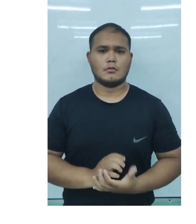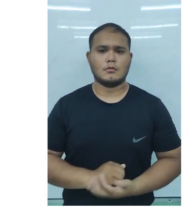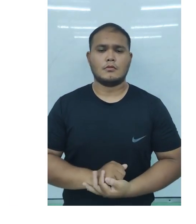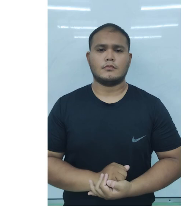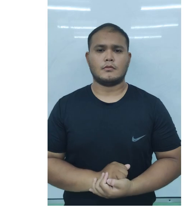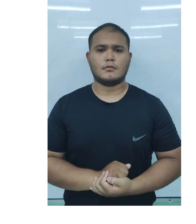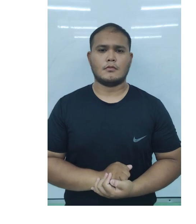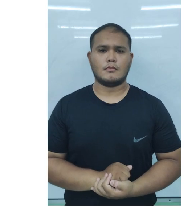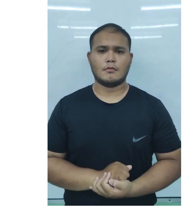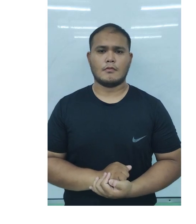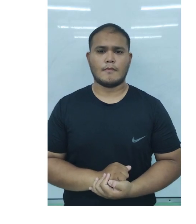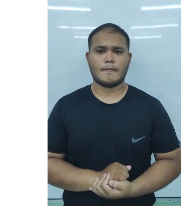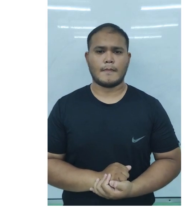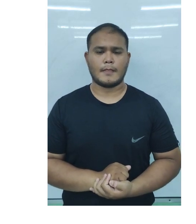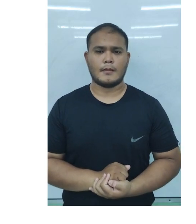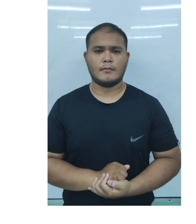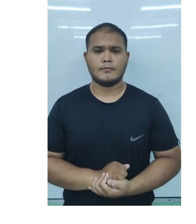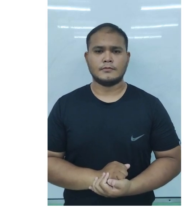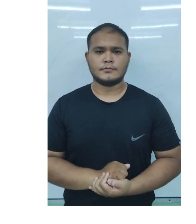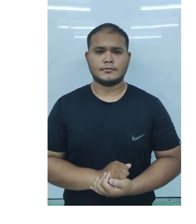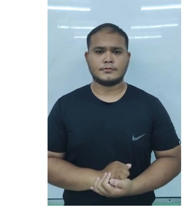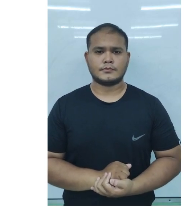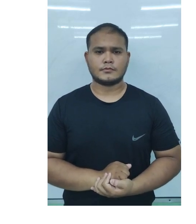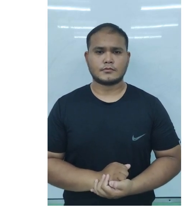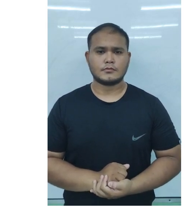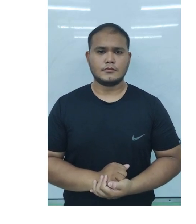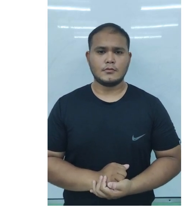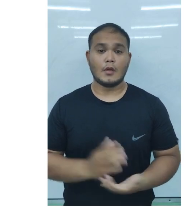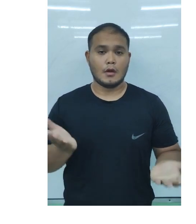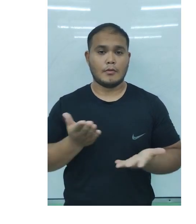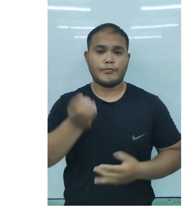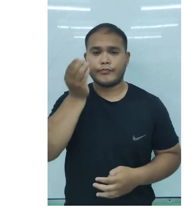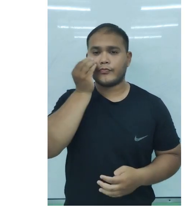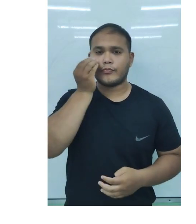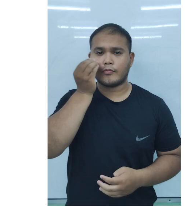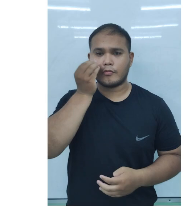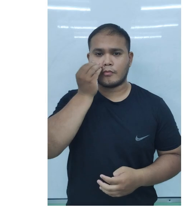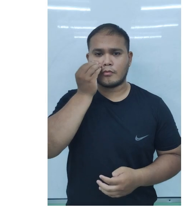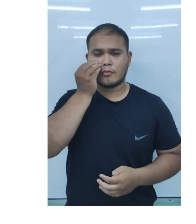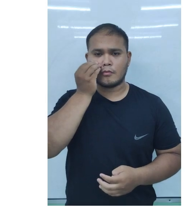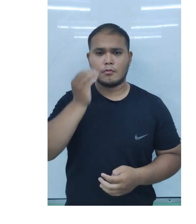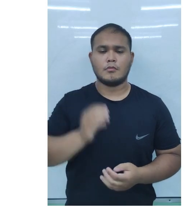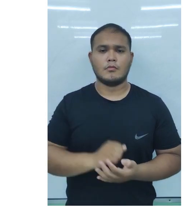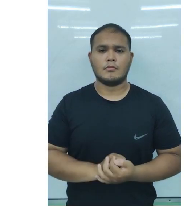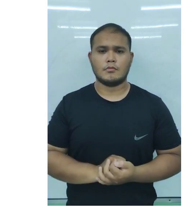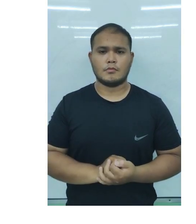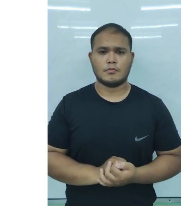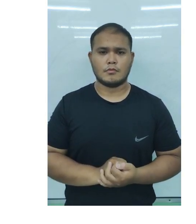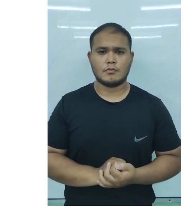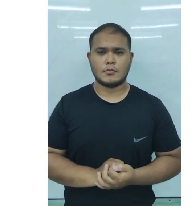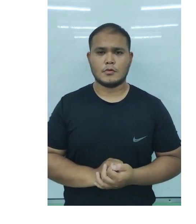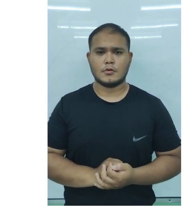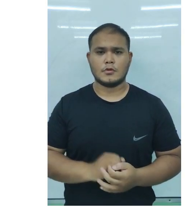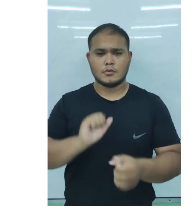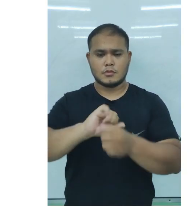Então, agora nós vamos ver como funciona nos adjetivos de segunda classe. Lembrando que os